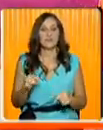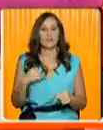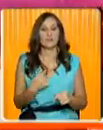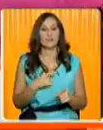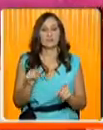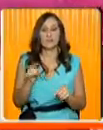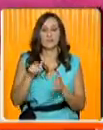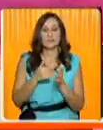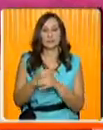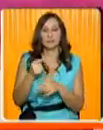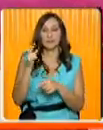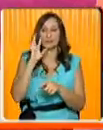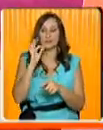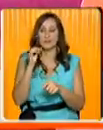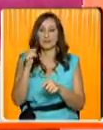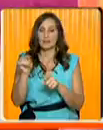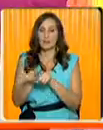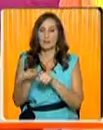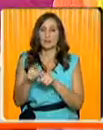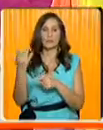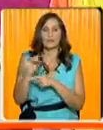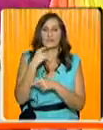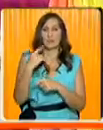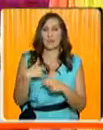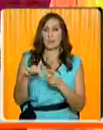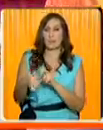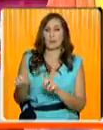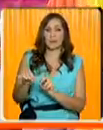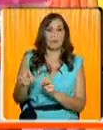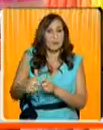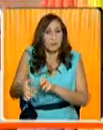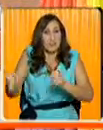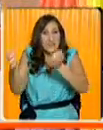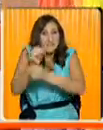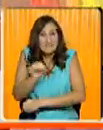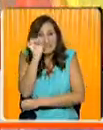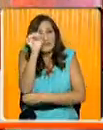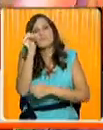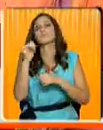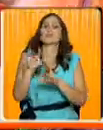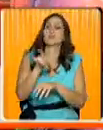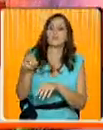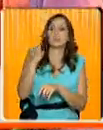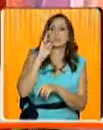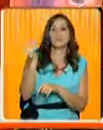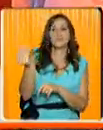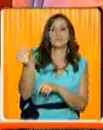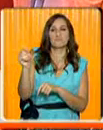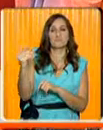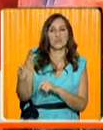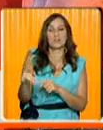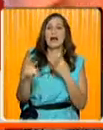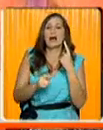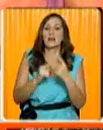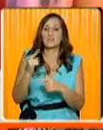nós temos tendência a lê-los como nós. Por exemplo, eles dizem, não tenho nada, e não têm mesmo nada. Mas... E nós achamos que não é isso. Não,